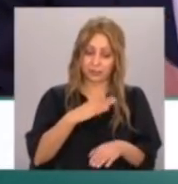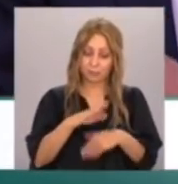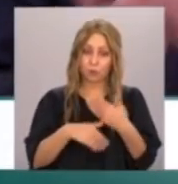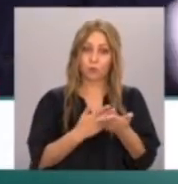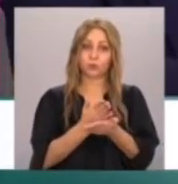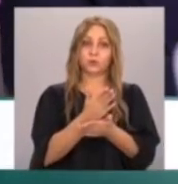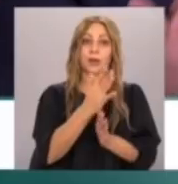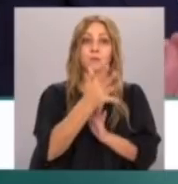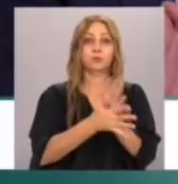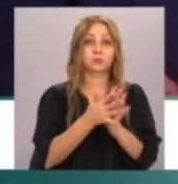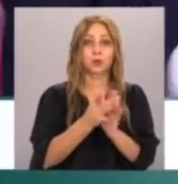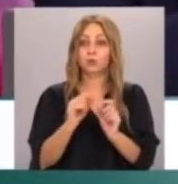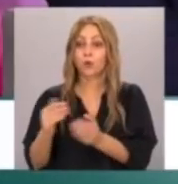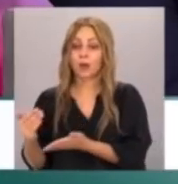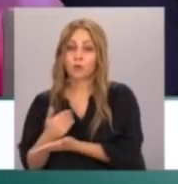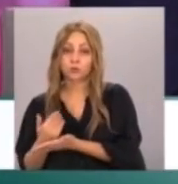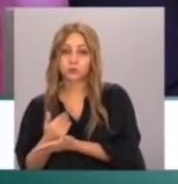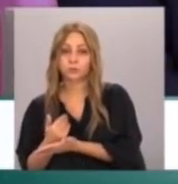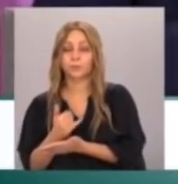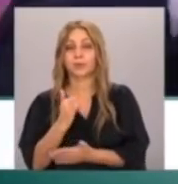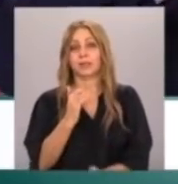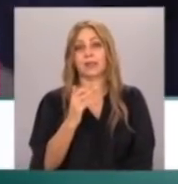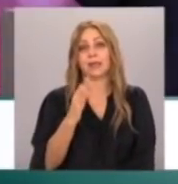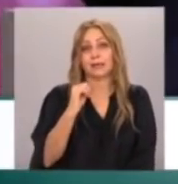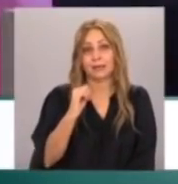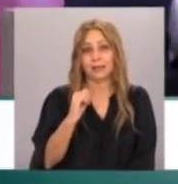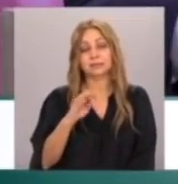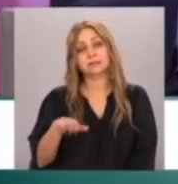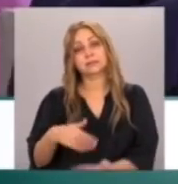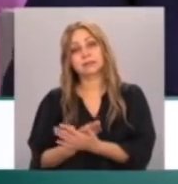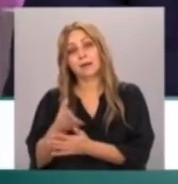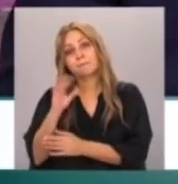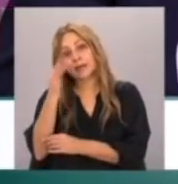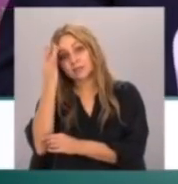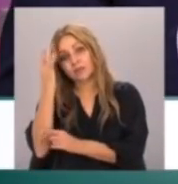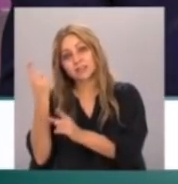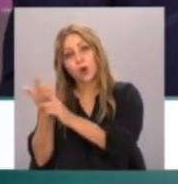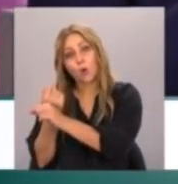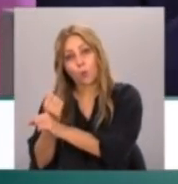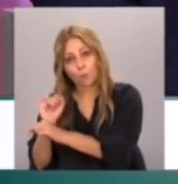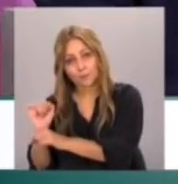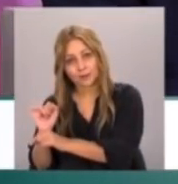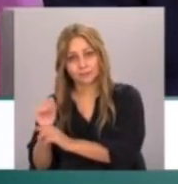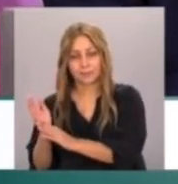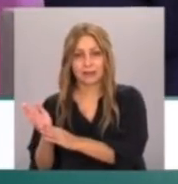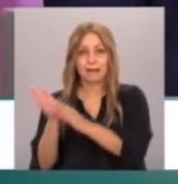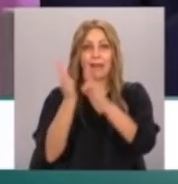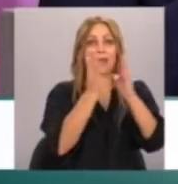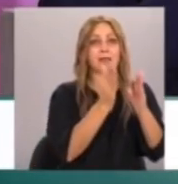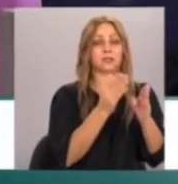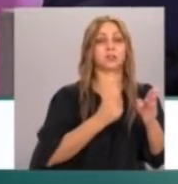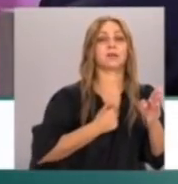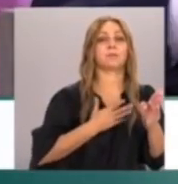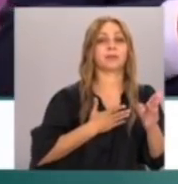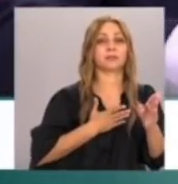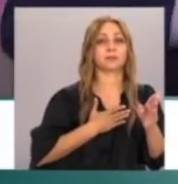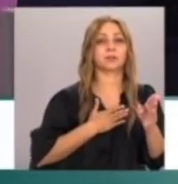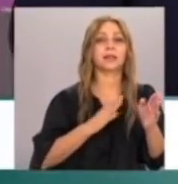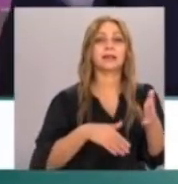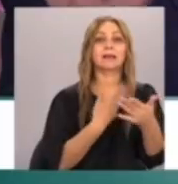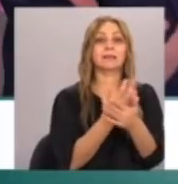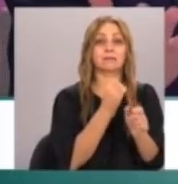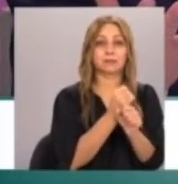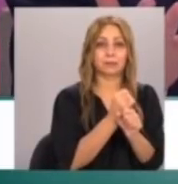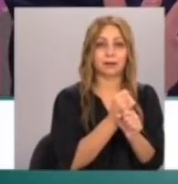começado não é por consumo e é isso vai possibilitar o consumo mas isso é o que nós pretendemos agora com moderação nós fazemos isso